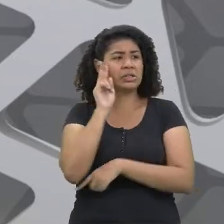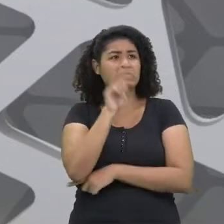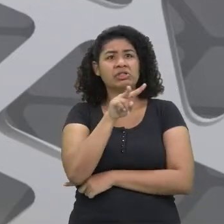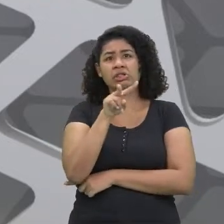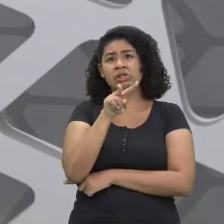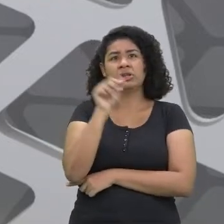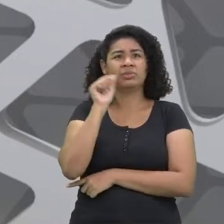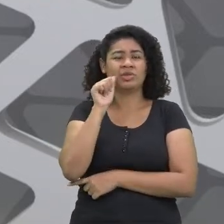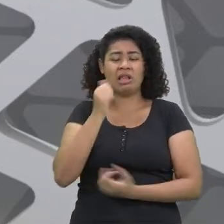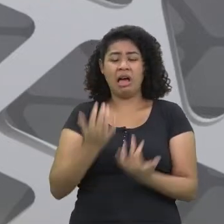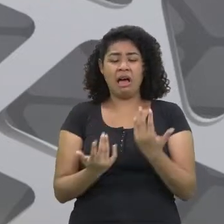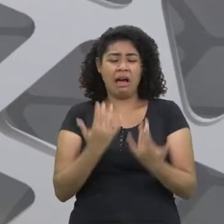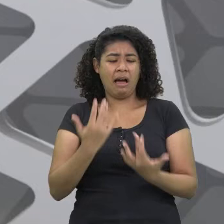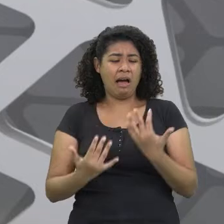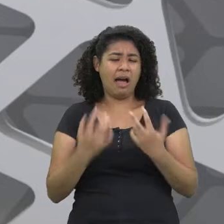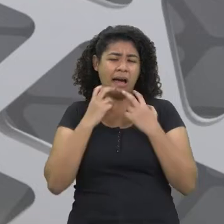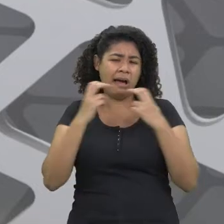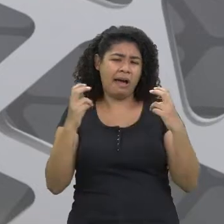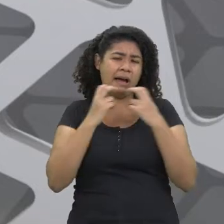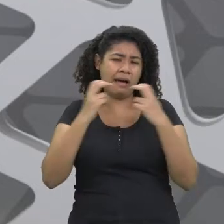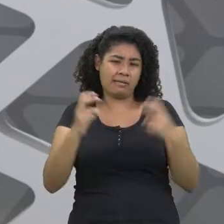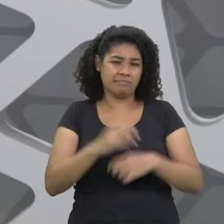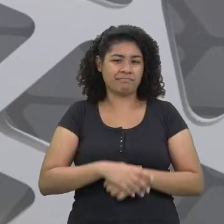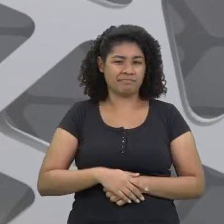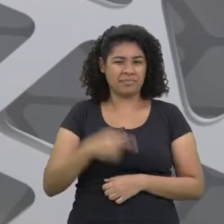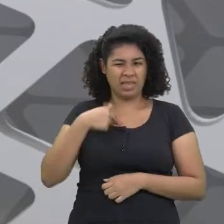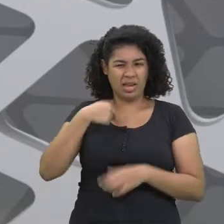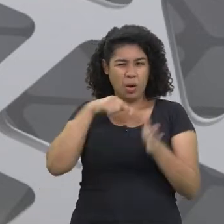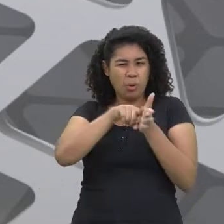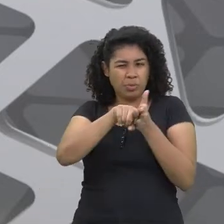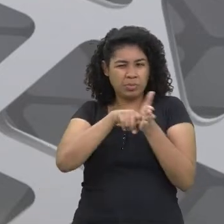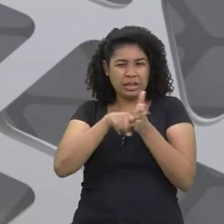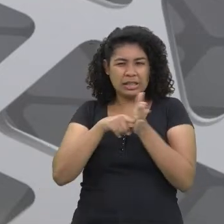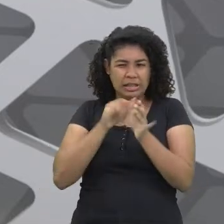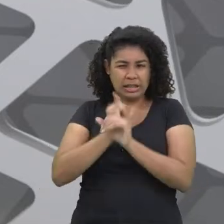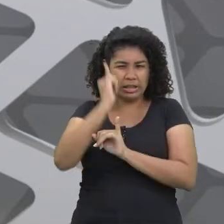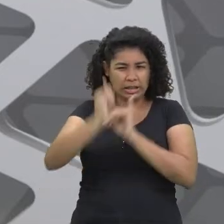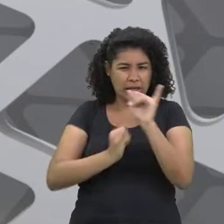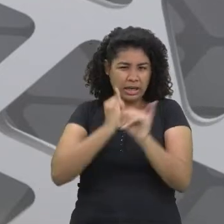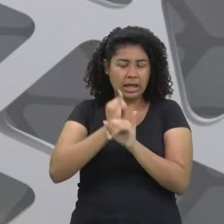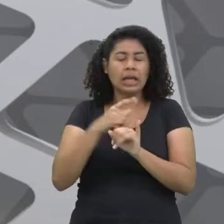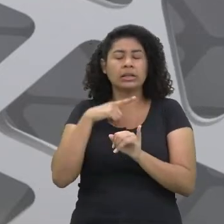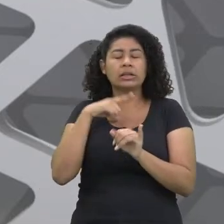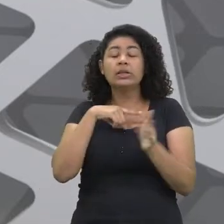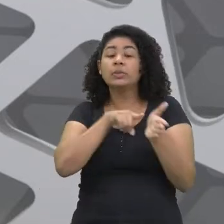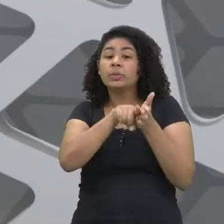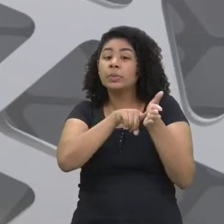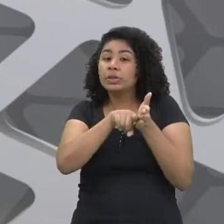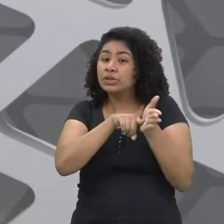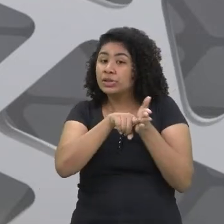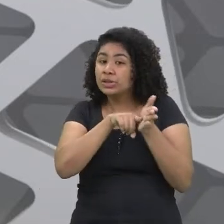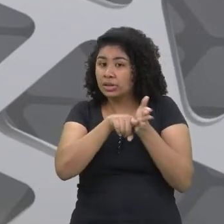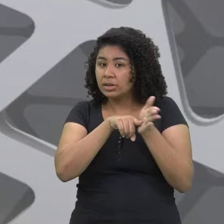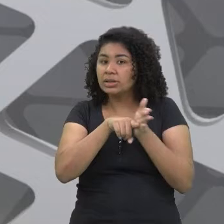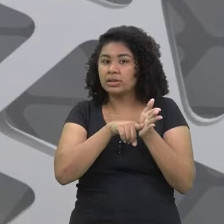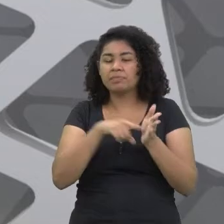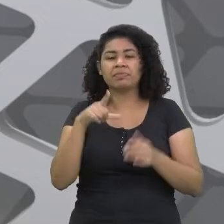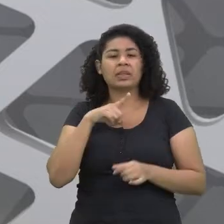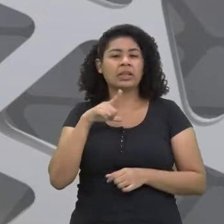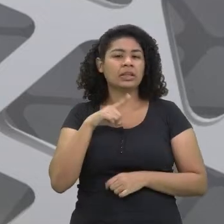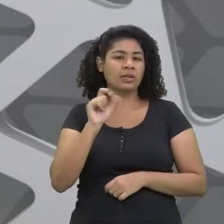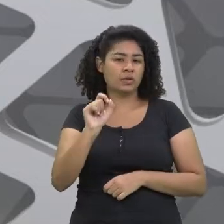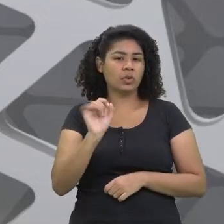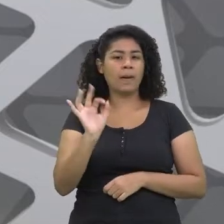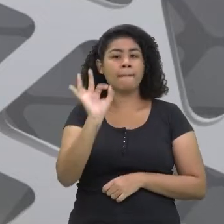desses na internet, algumas notícias, né? Que houve ali uma pesquisa que fez uma escala,